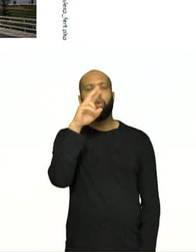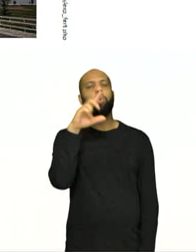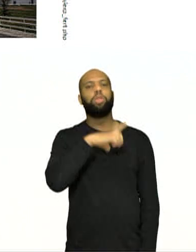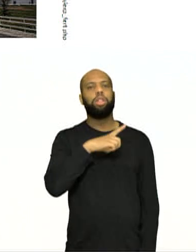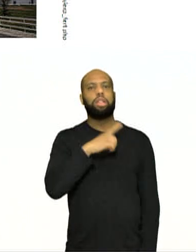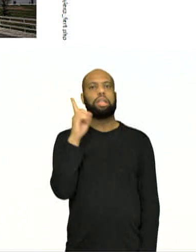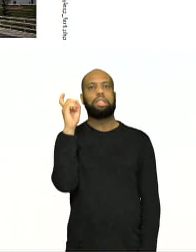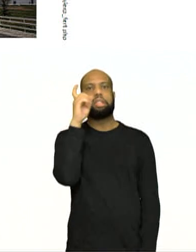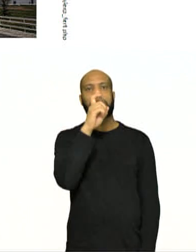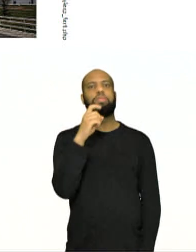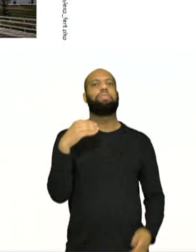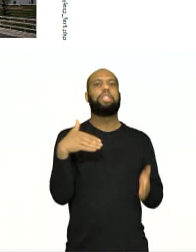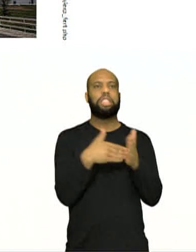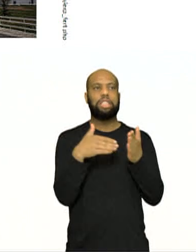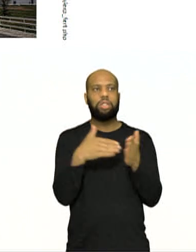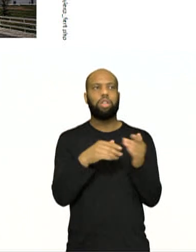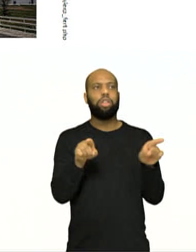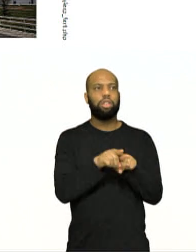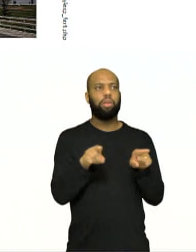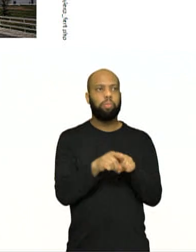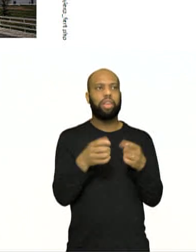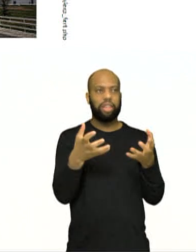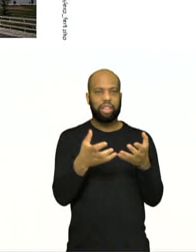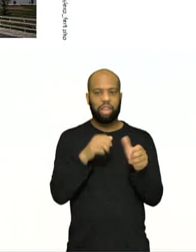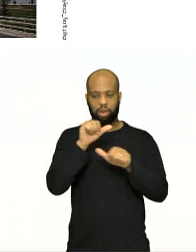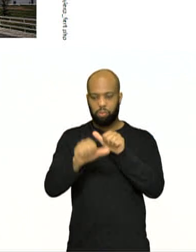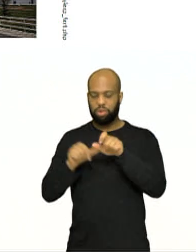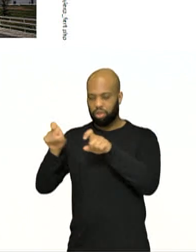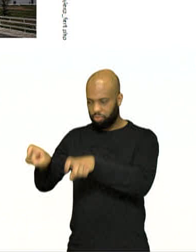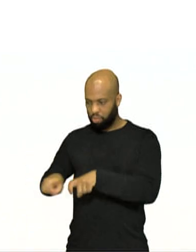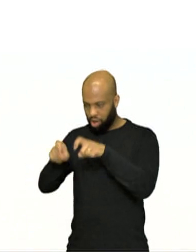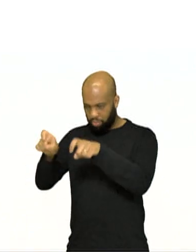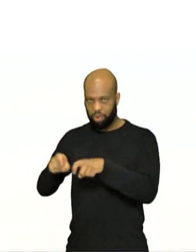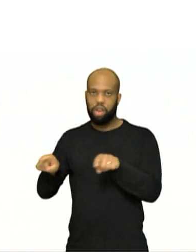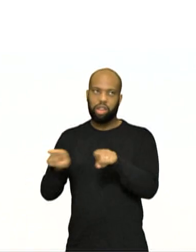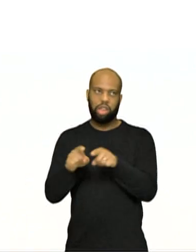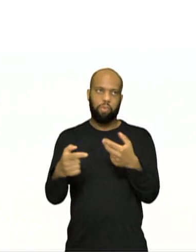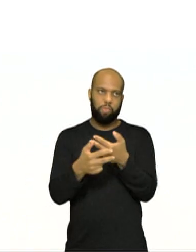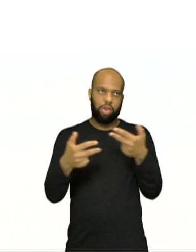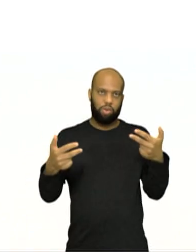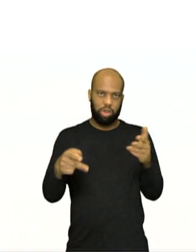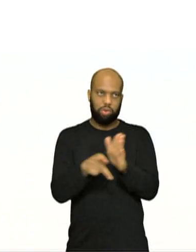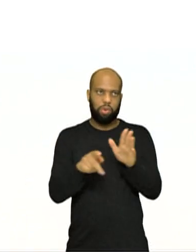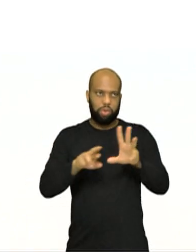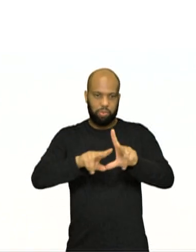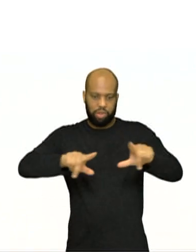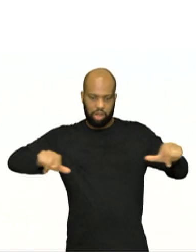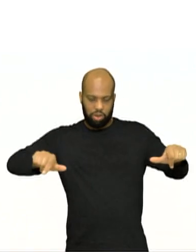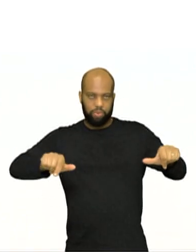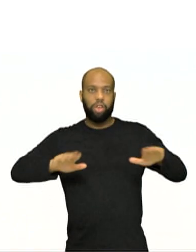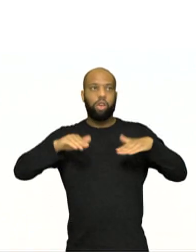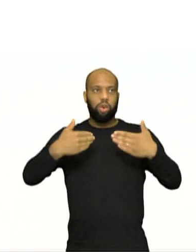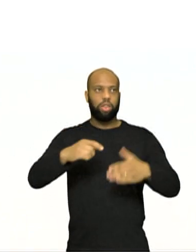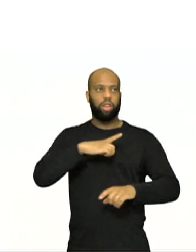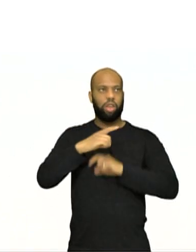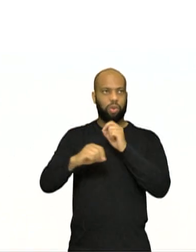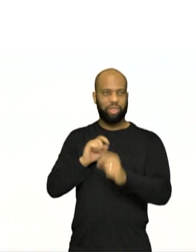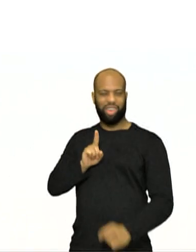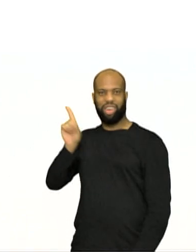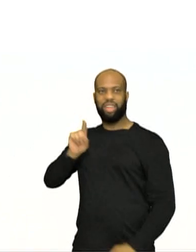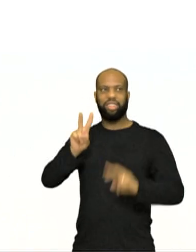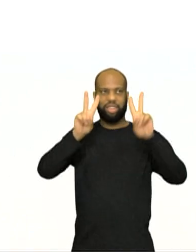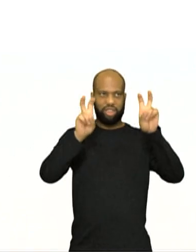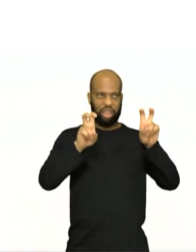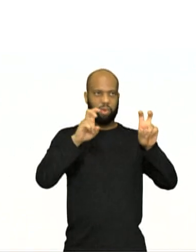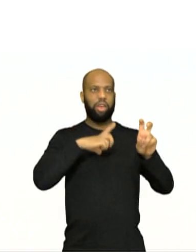grandes dificuldades em modernizar a agropecuária, os recursos minerais e a indústria. Sobre a agropecuária, apesar